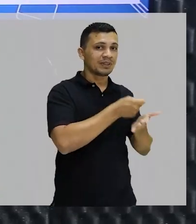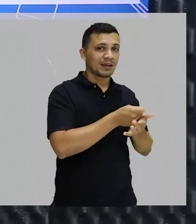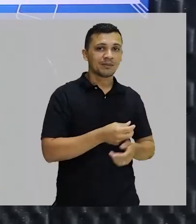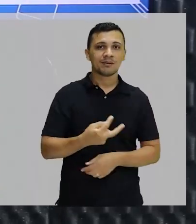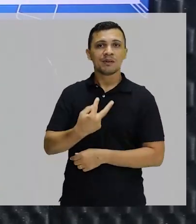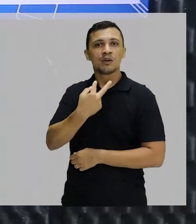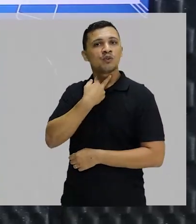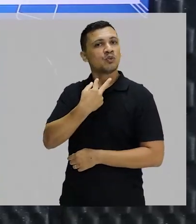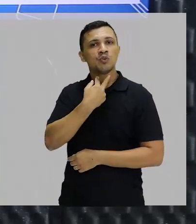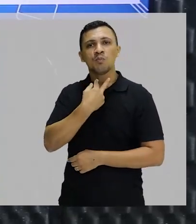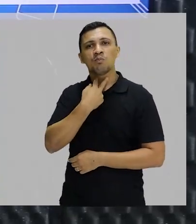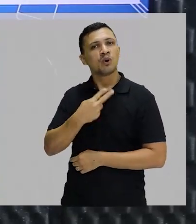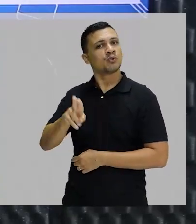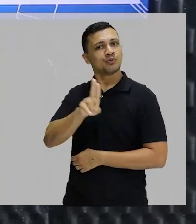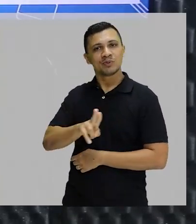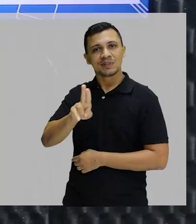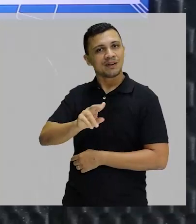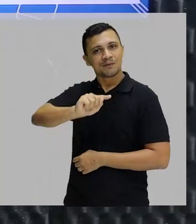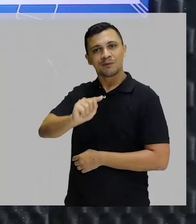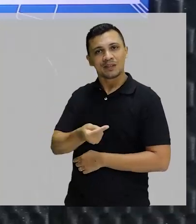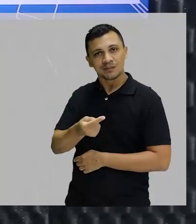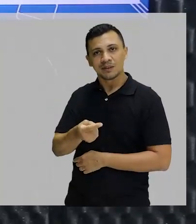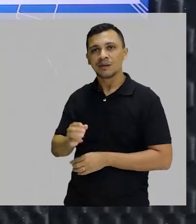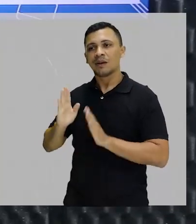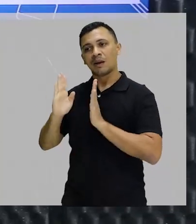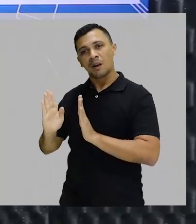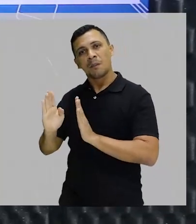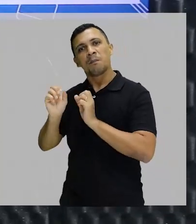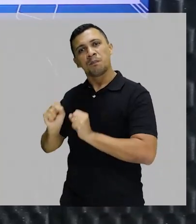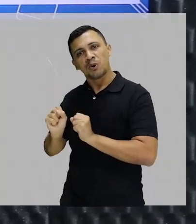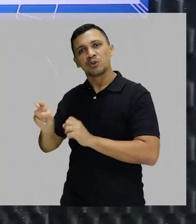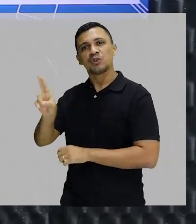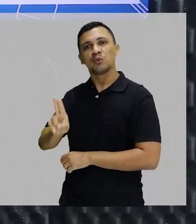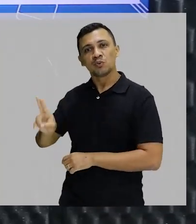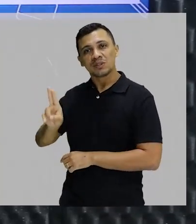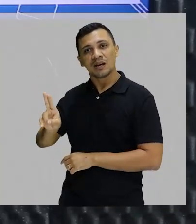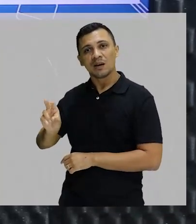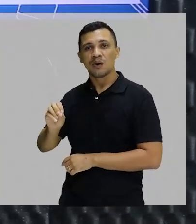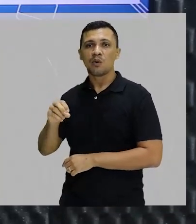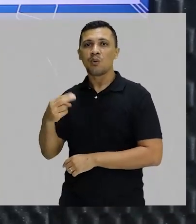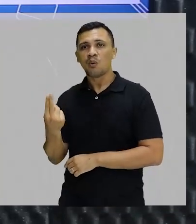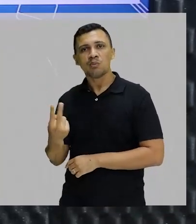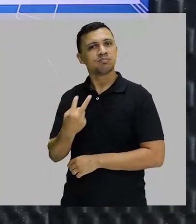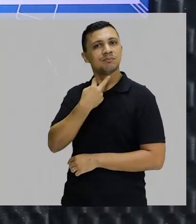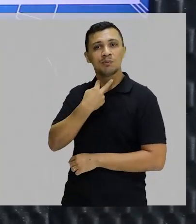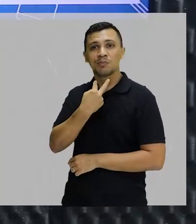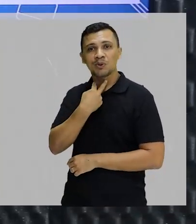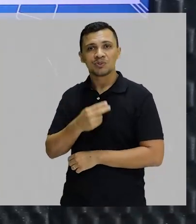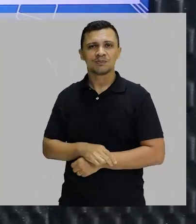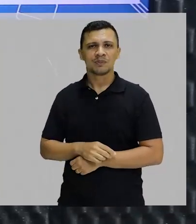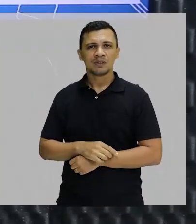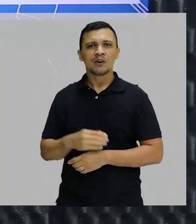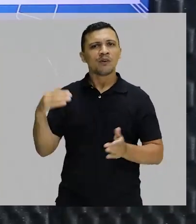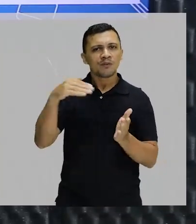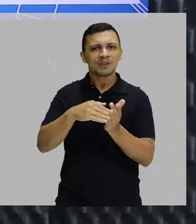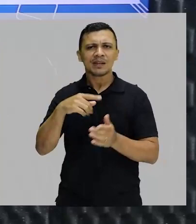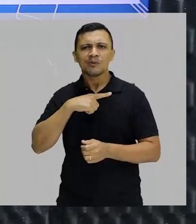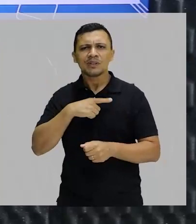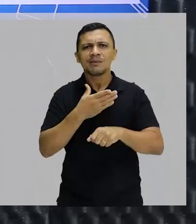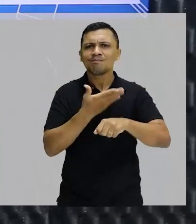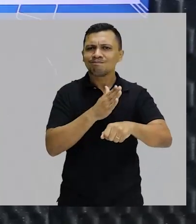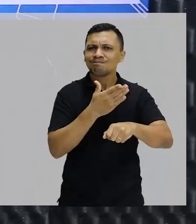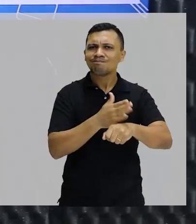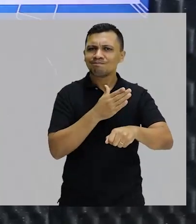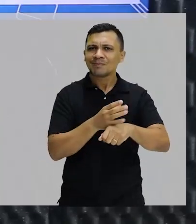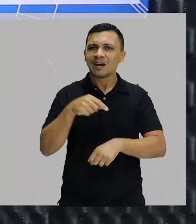e quando nós podemos optar por utilizar ou não. E temos aí também um exercício bem rápido para a gente treinar o que a gente vai aprender aqui